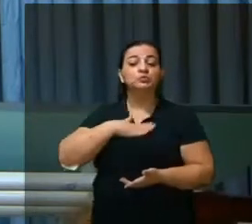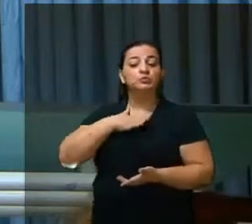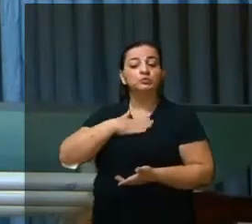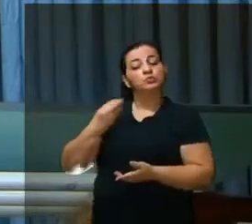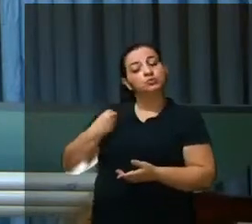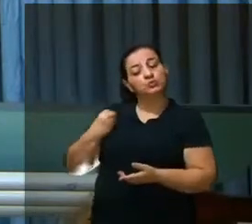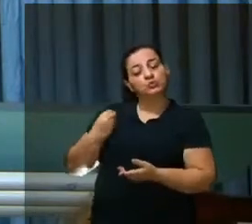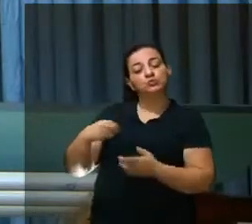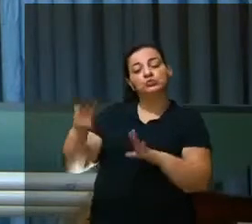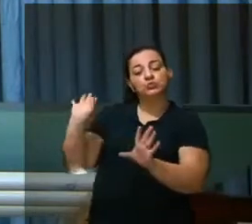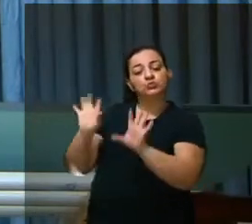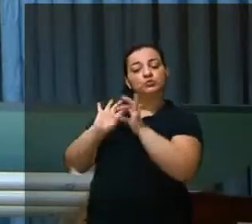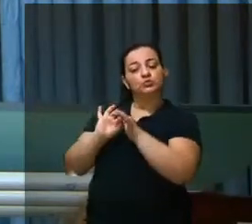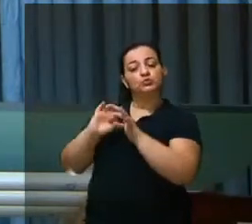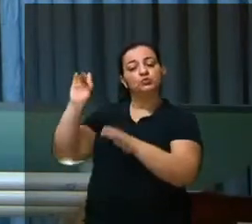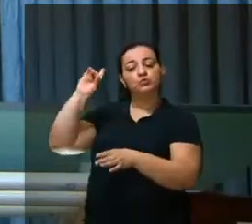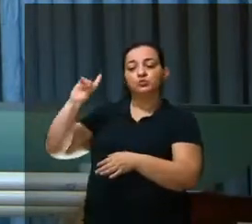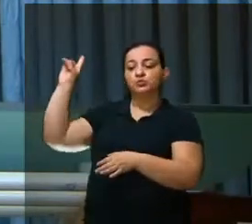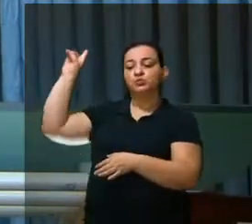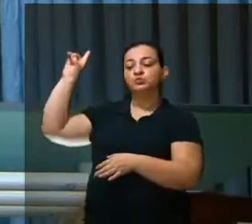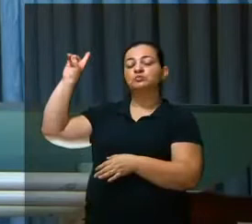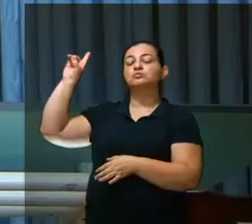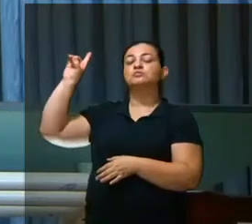vida agora com Deus